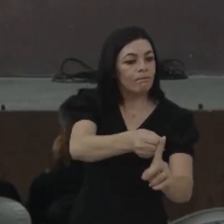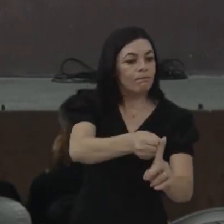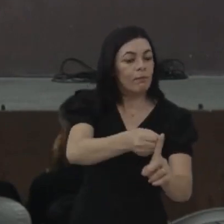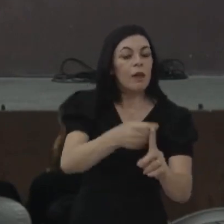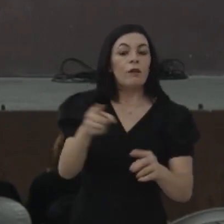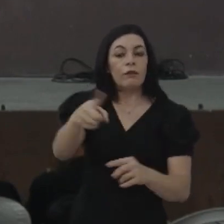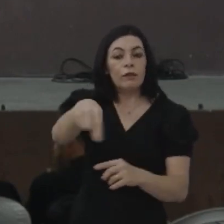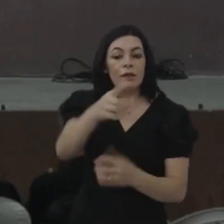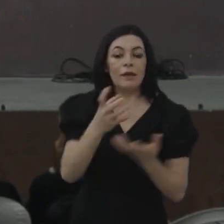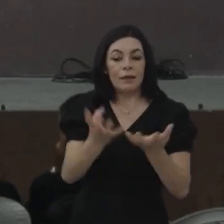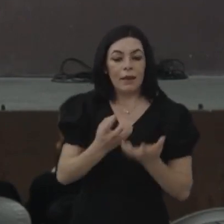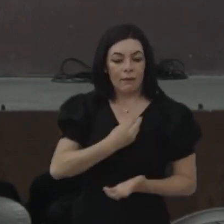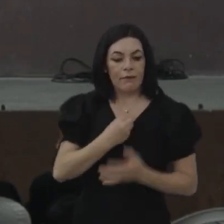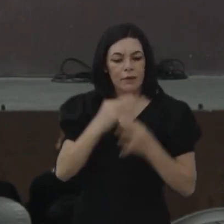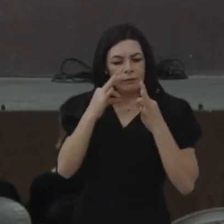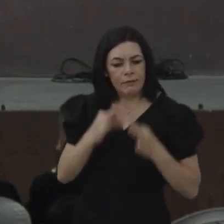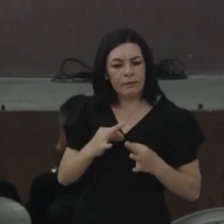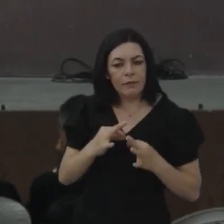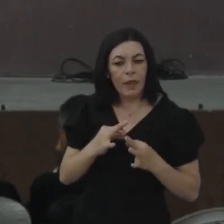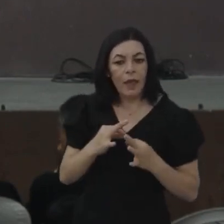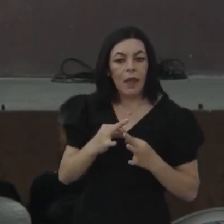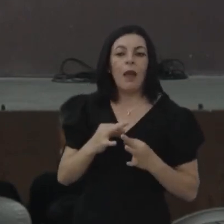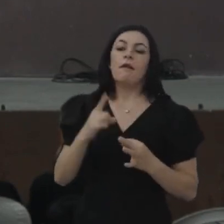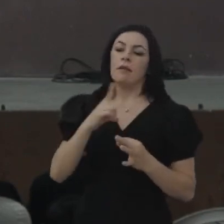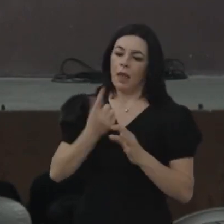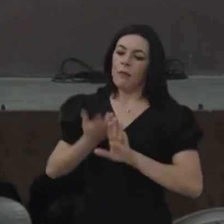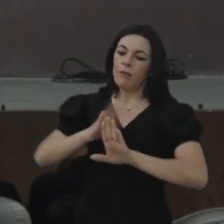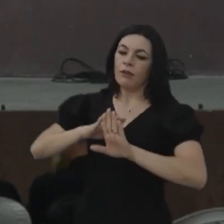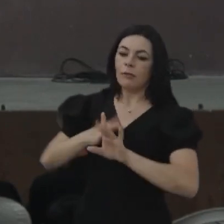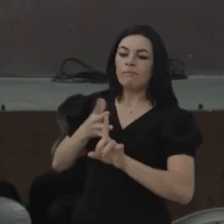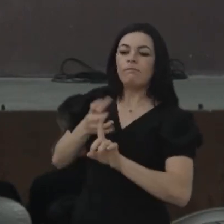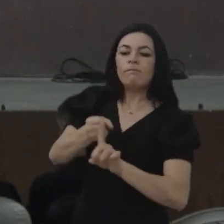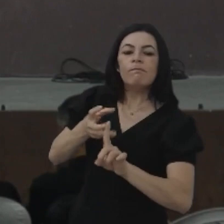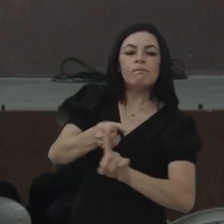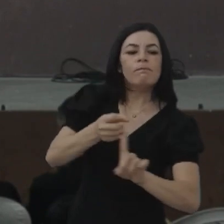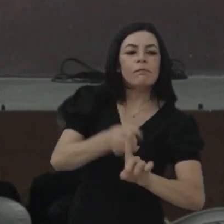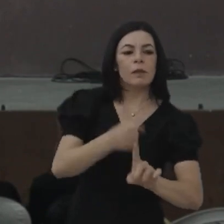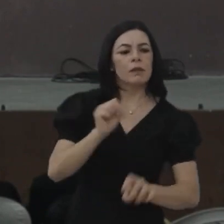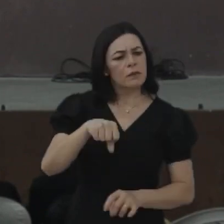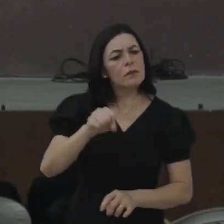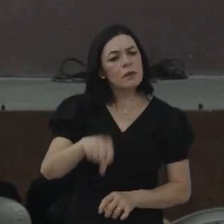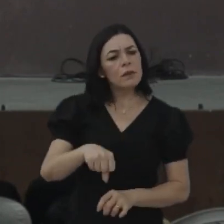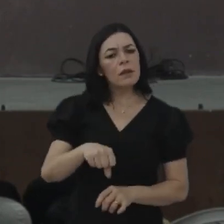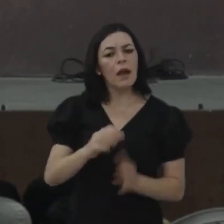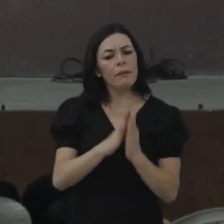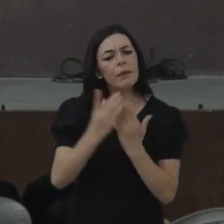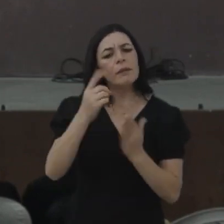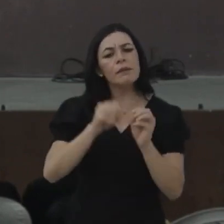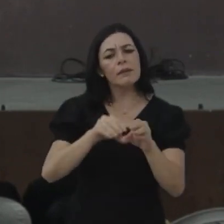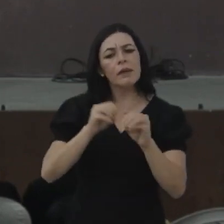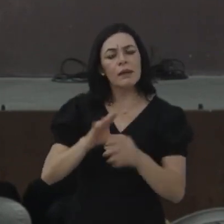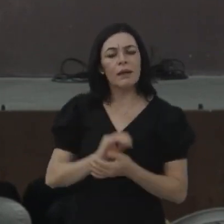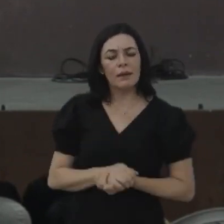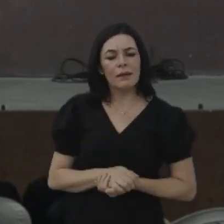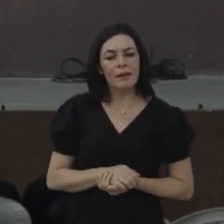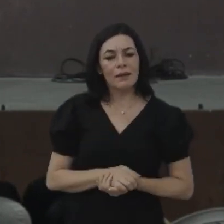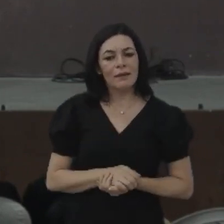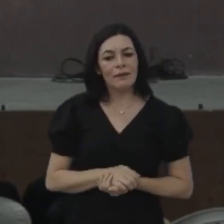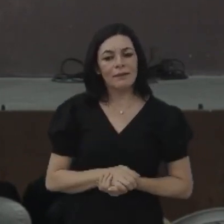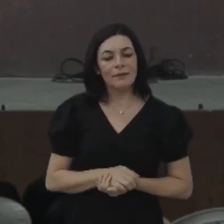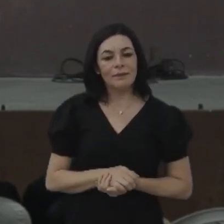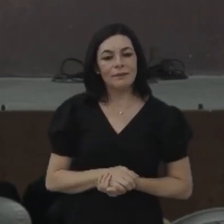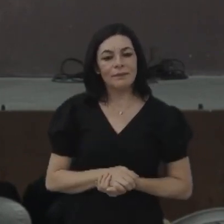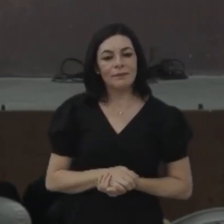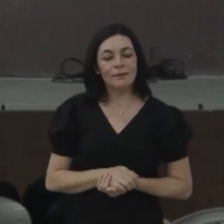quiserem viver de modo piedoso serão perseguidos. É isso que as Escrituras nos ensinam. Não há outra notícia que não seja essa.